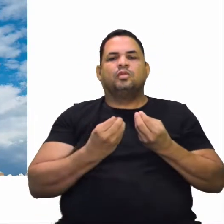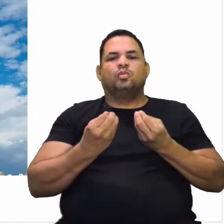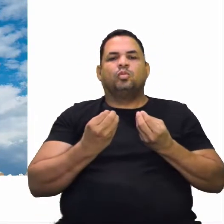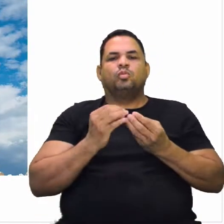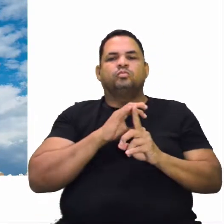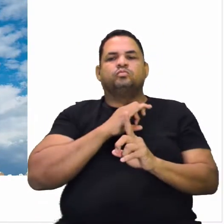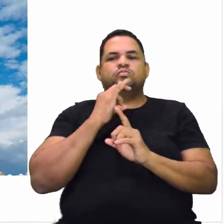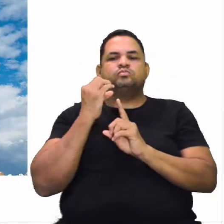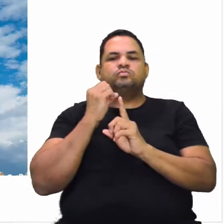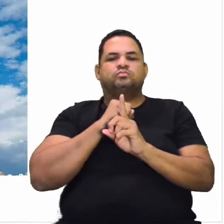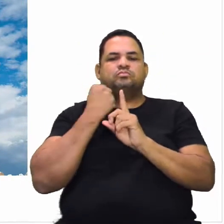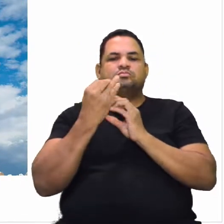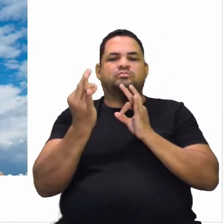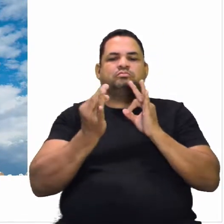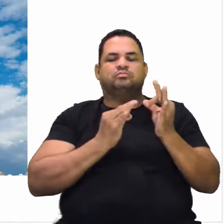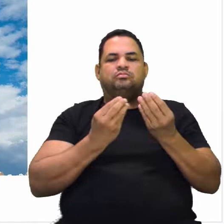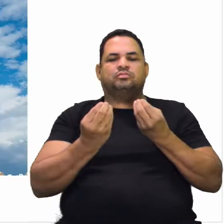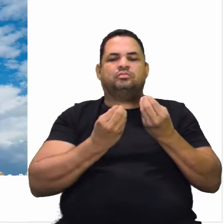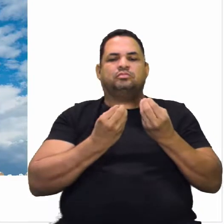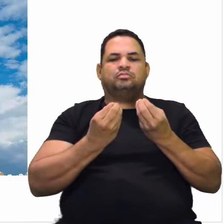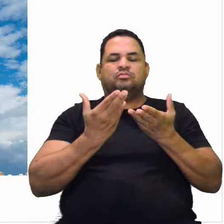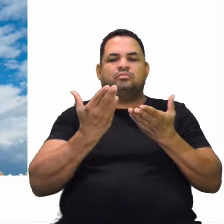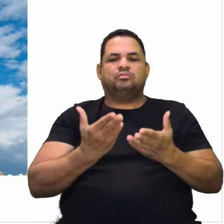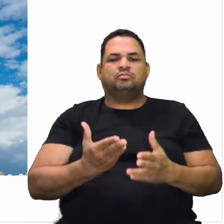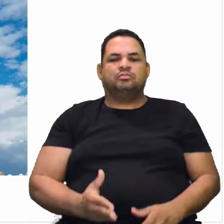se organiza? Como elas